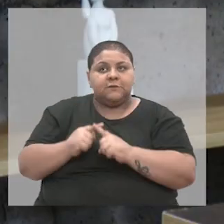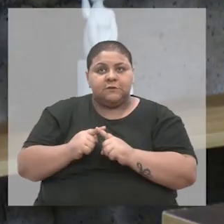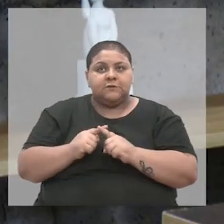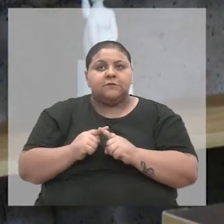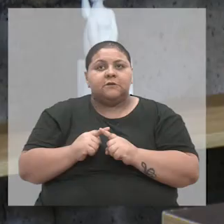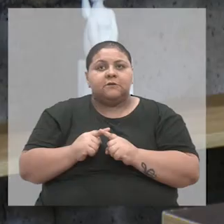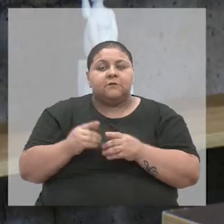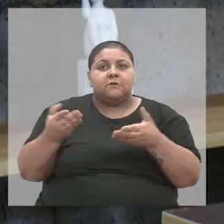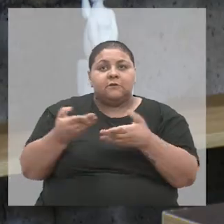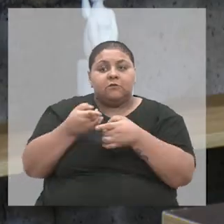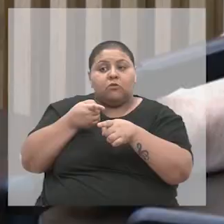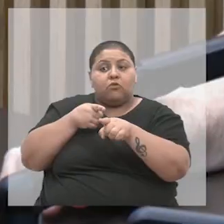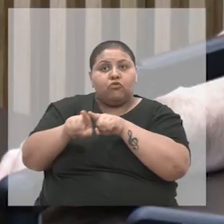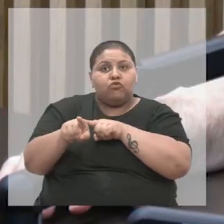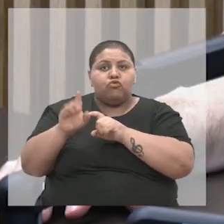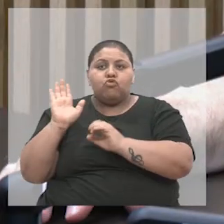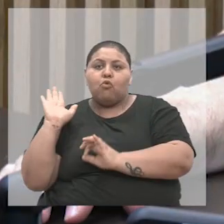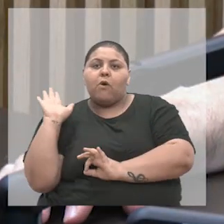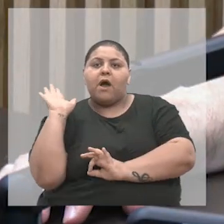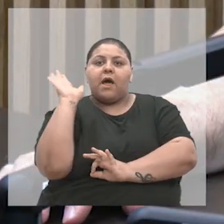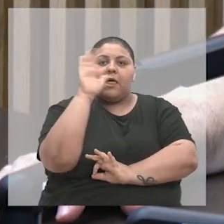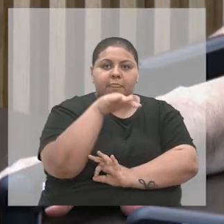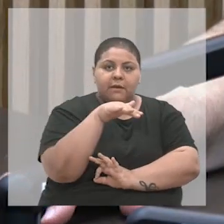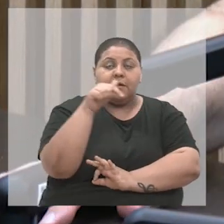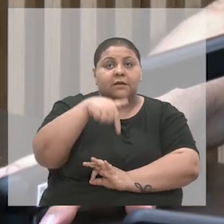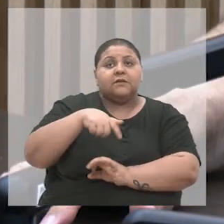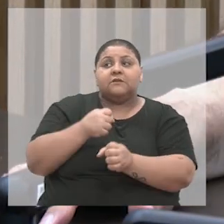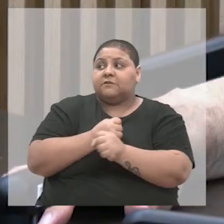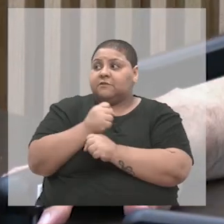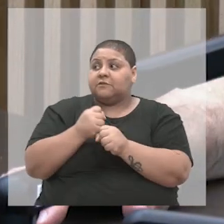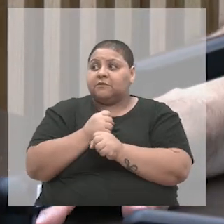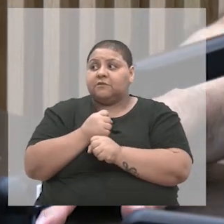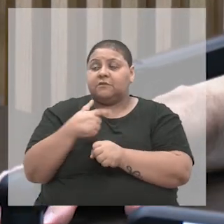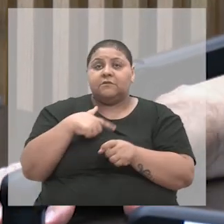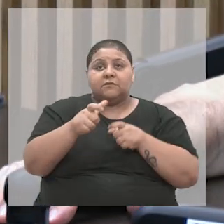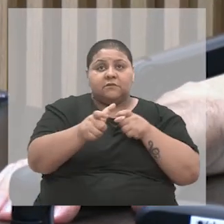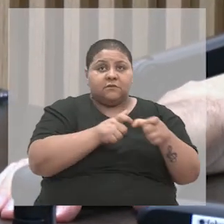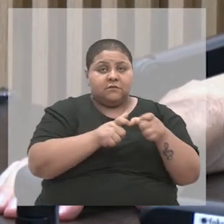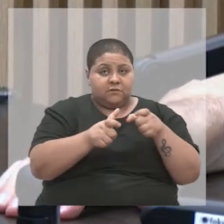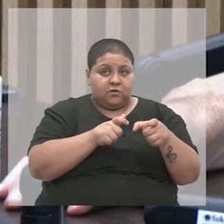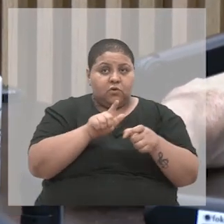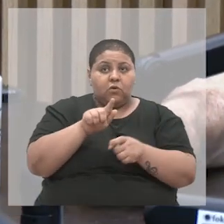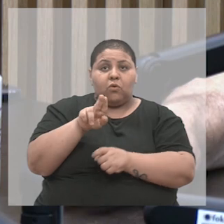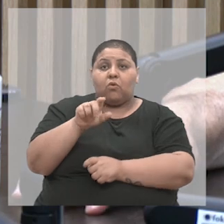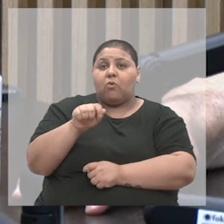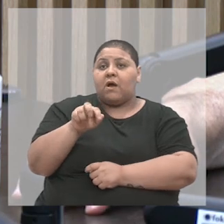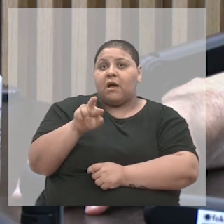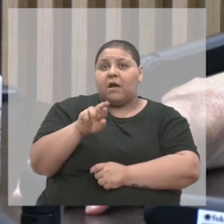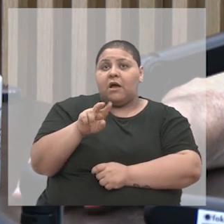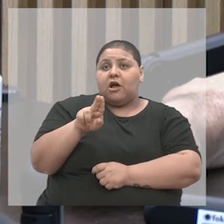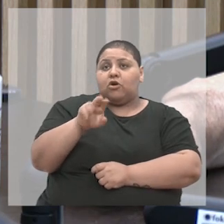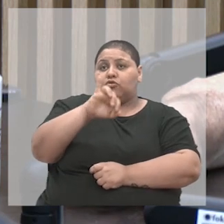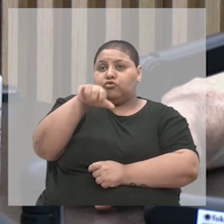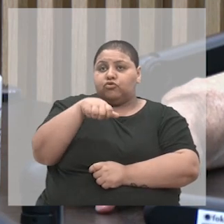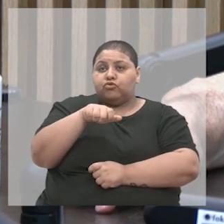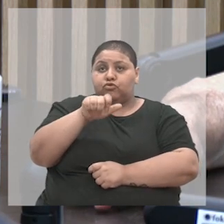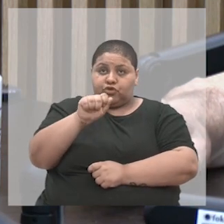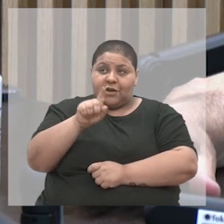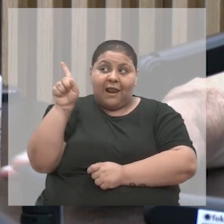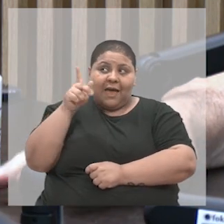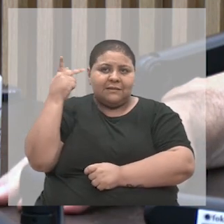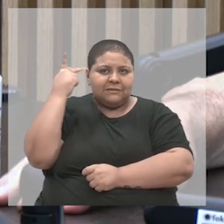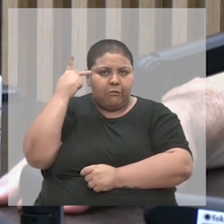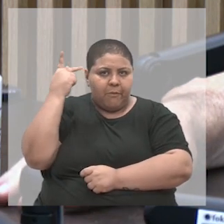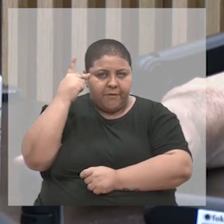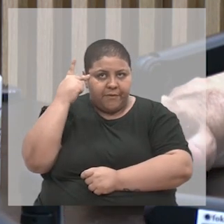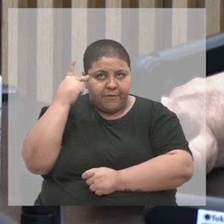disputando no handebol, professor? Neste ano, a gente jogou o Arujá Cup, né, que é em São Paulo, né, e